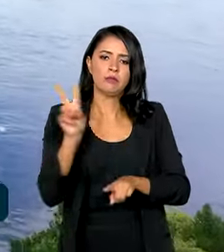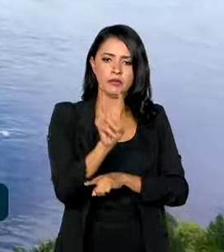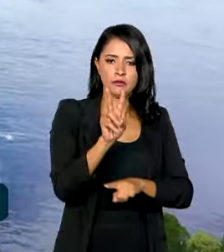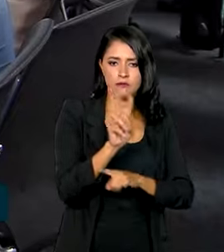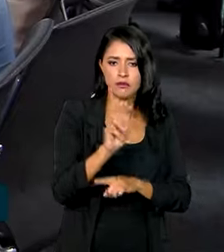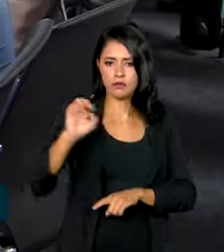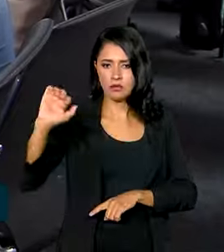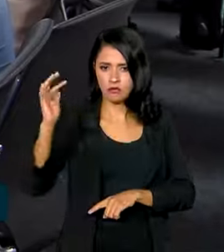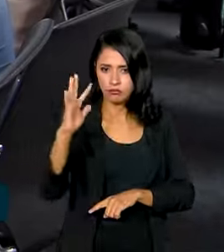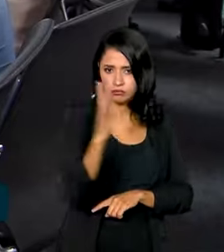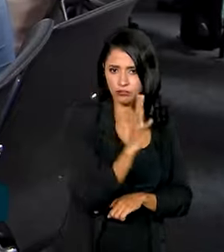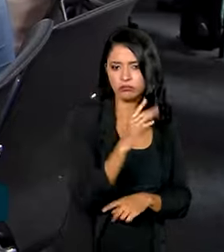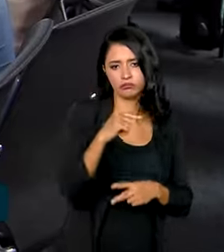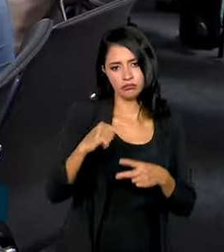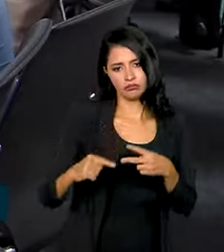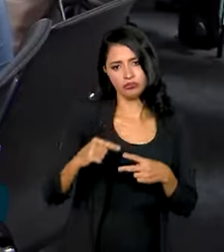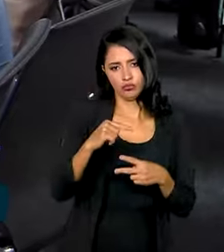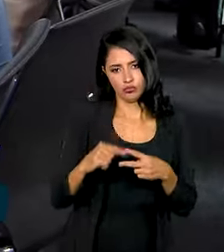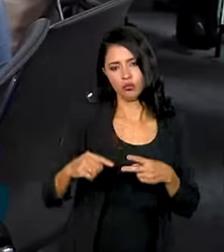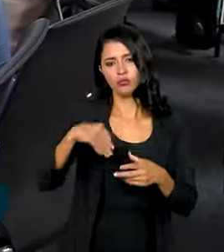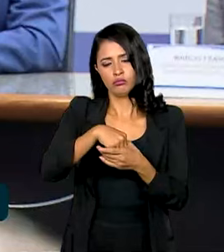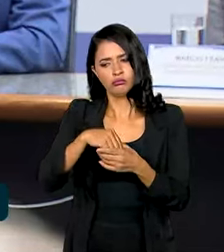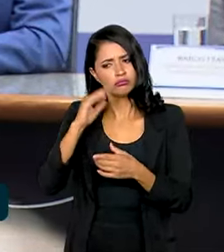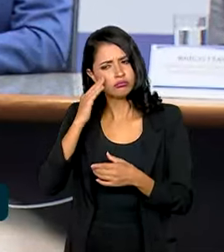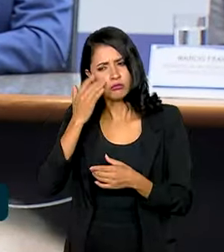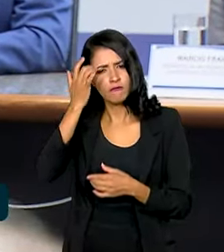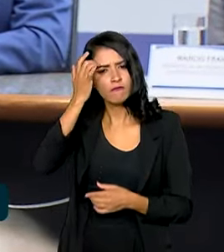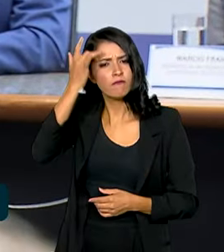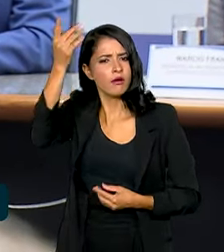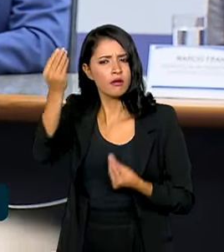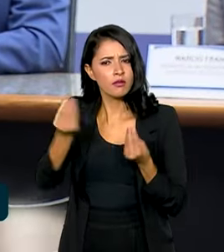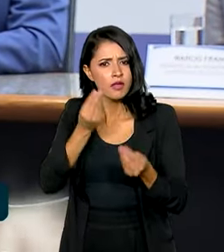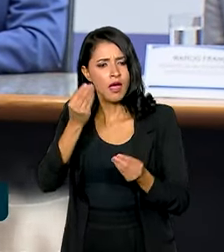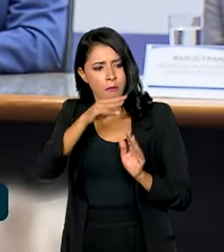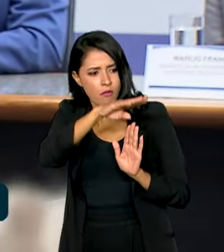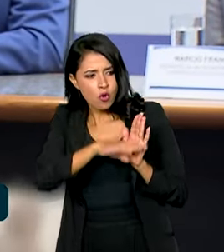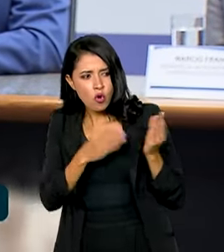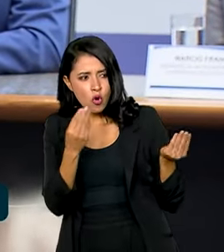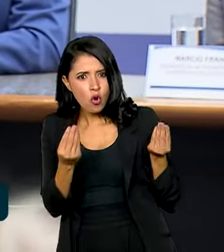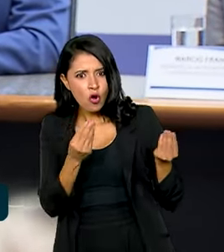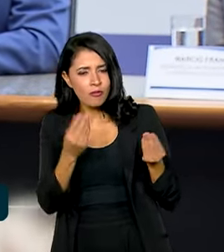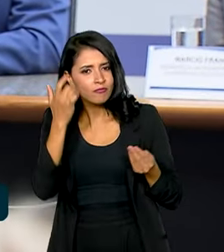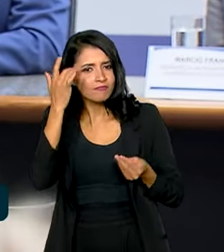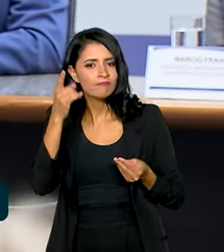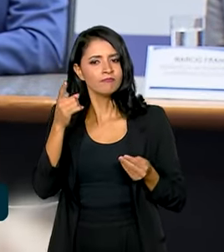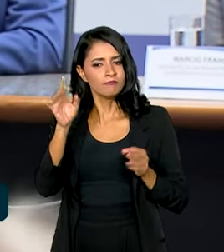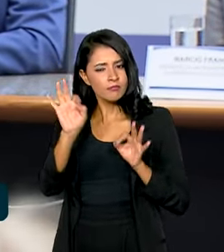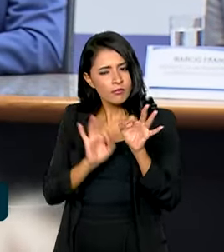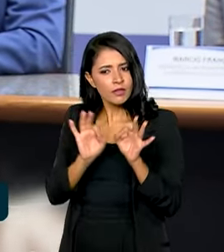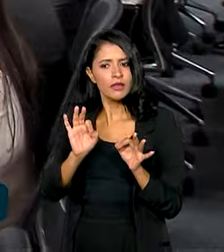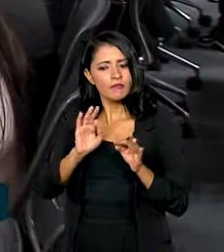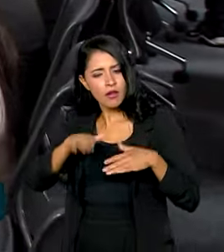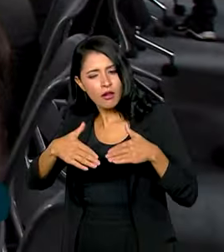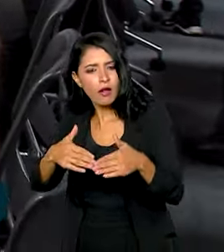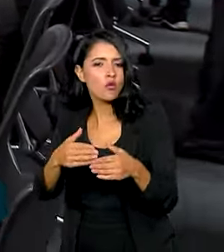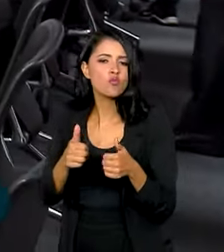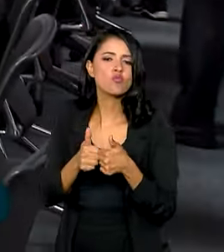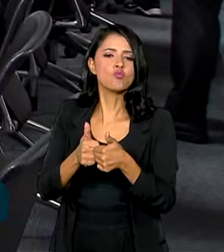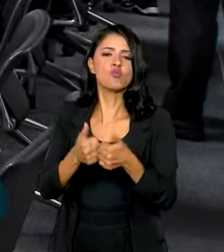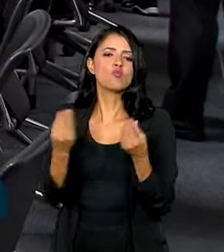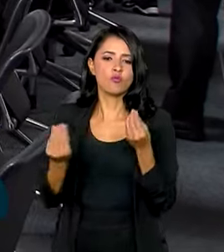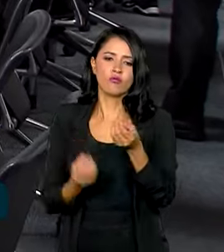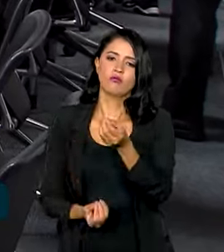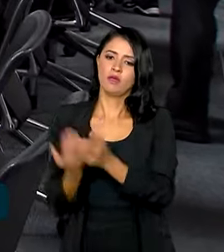ambiente e para facilitar o entendimento de todo o programa e preparar o caminho a ser seguido foi criada a